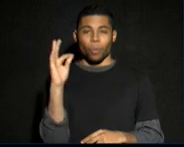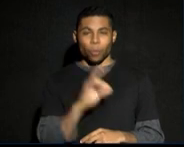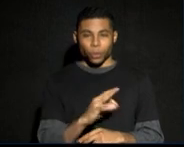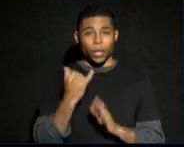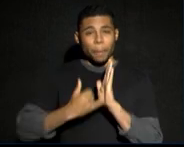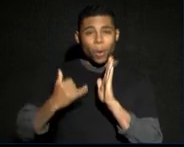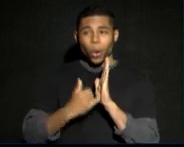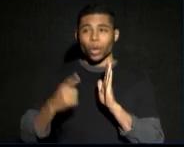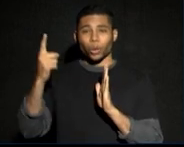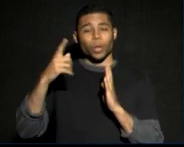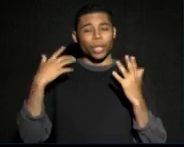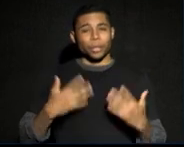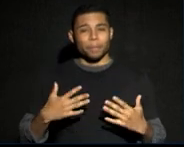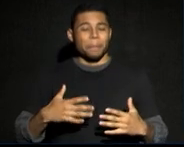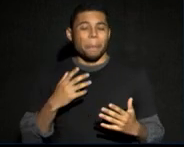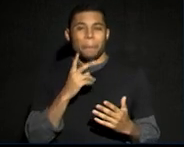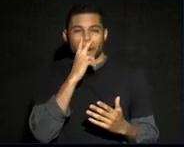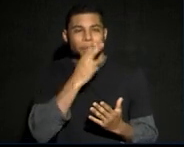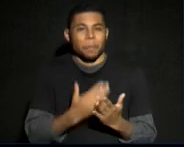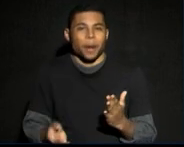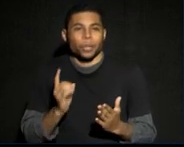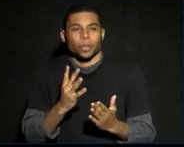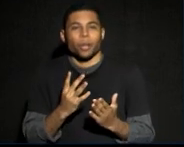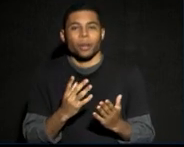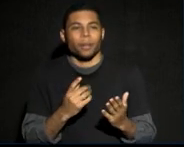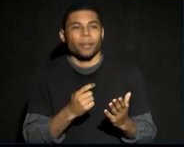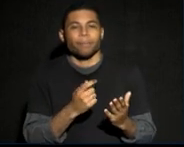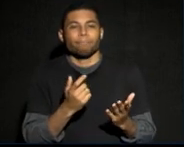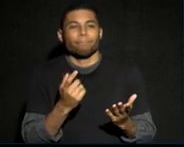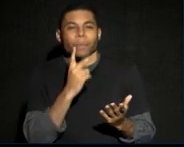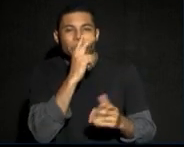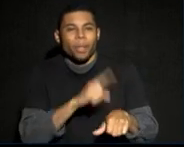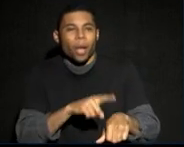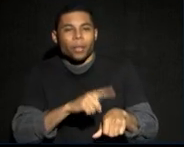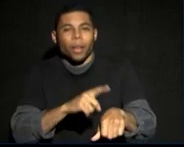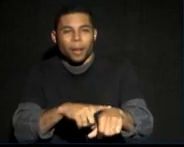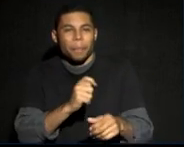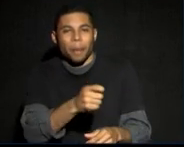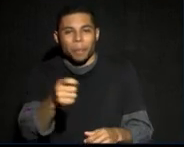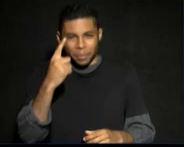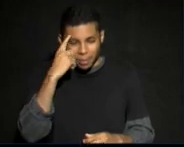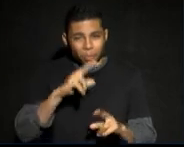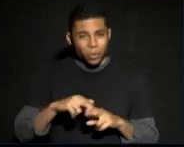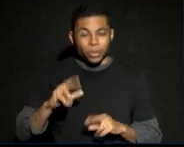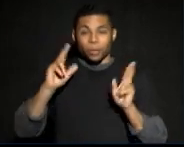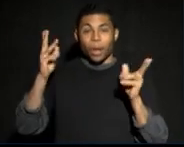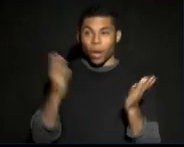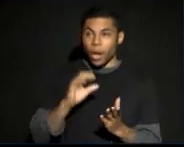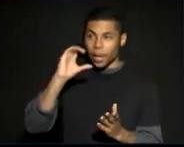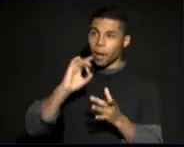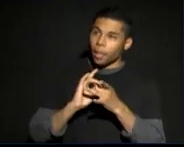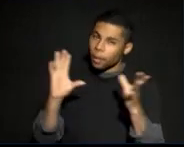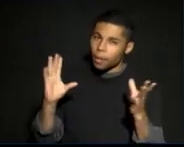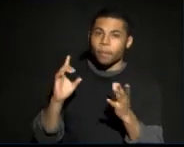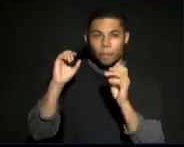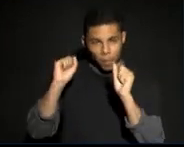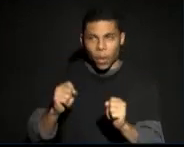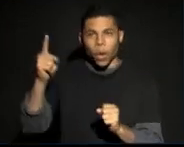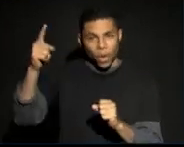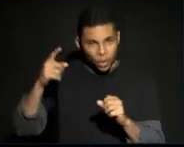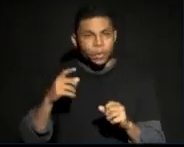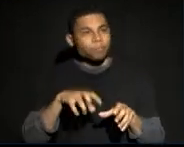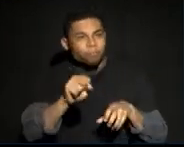prêmio de risco e ele acabava só entrando no cinturão título público então aprovando esse projeto é a gente abre a fronteira de crédito e hoje